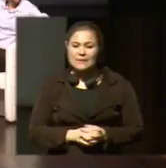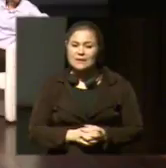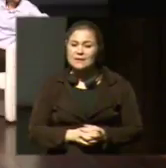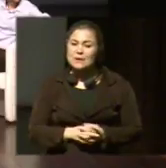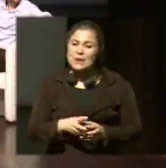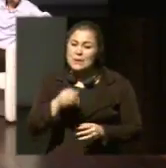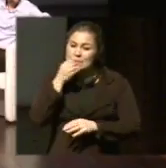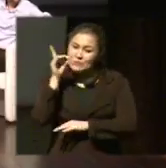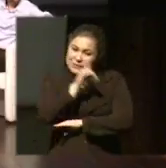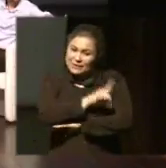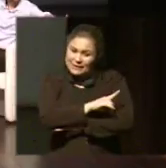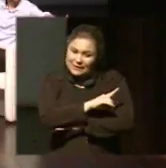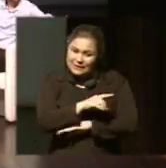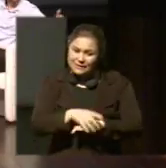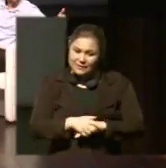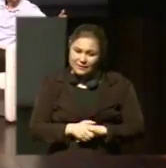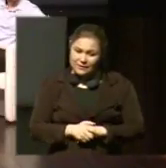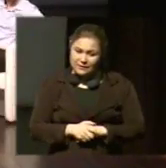Bom dia.